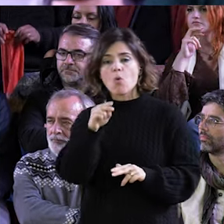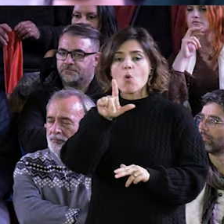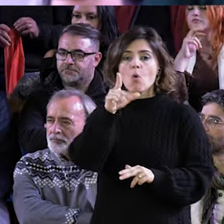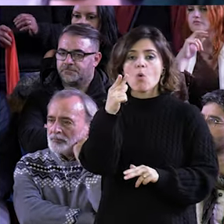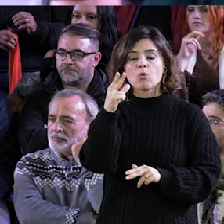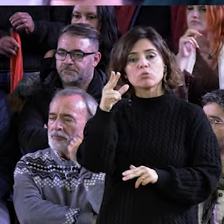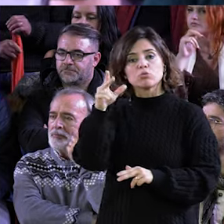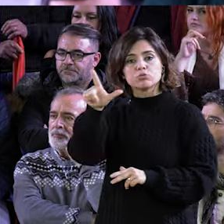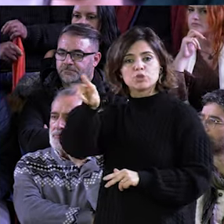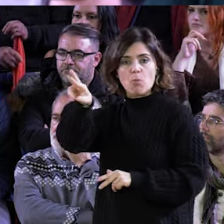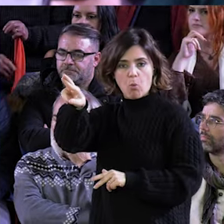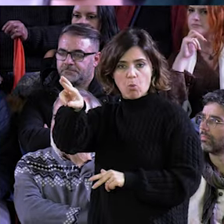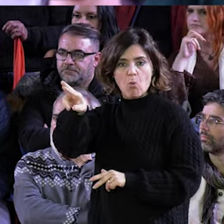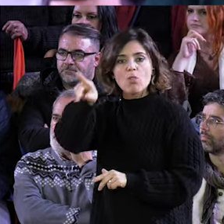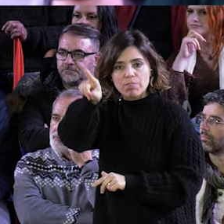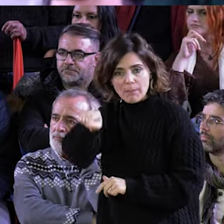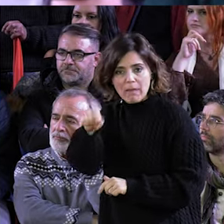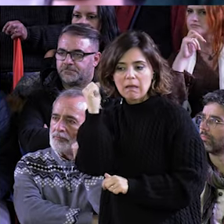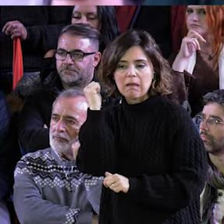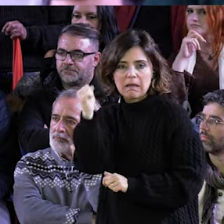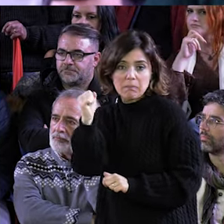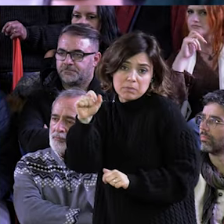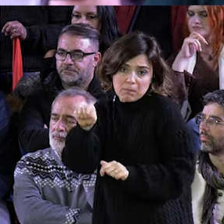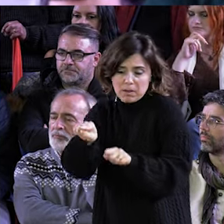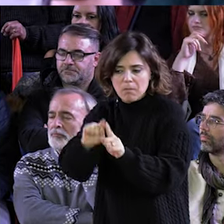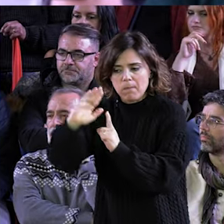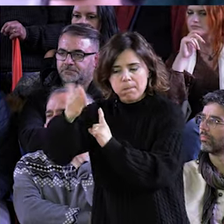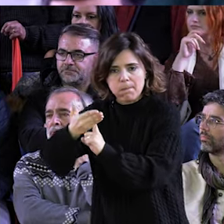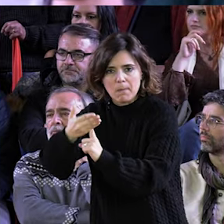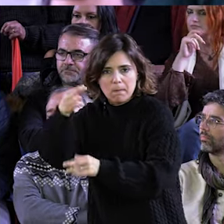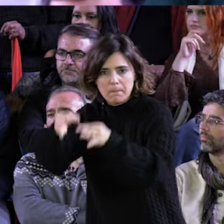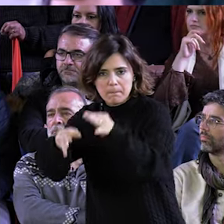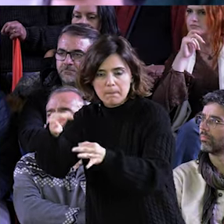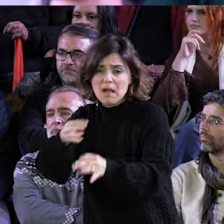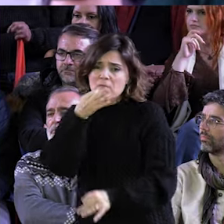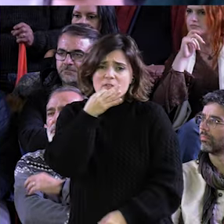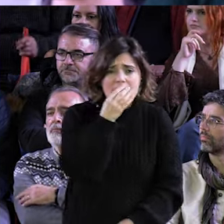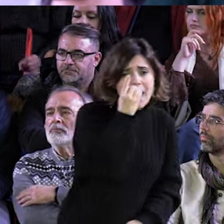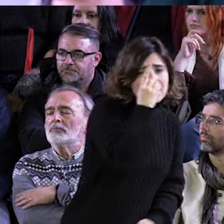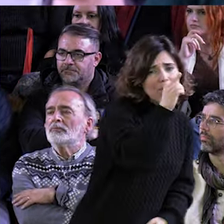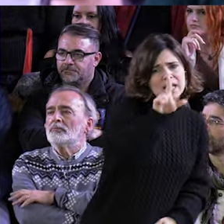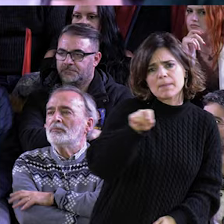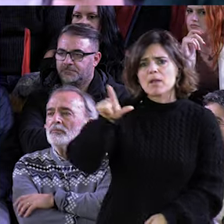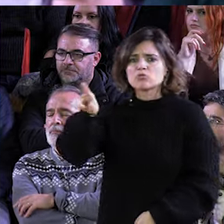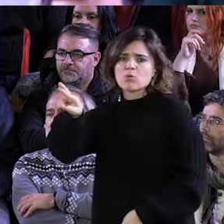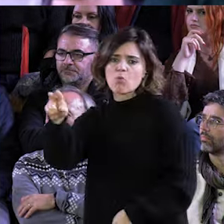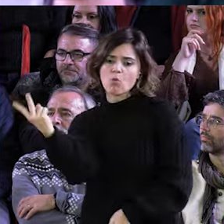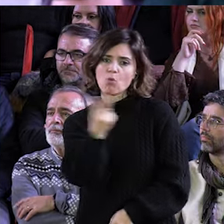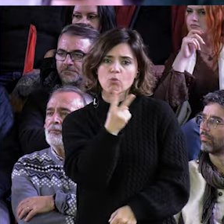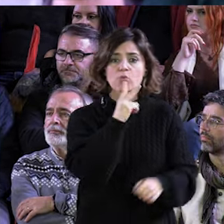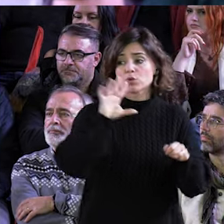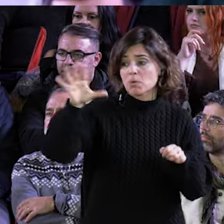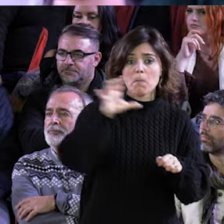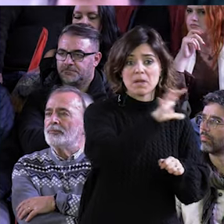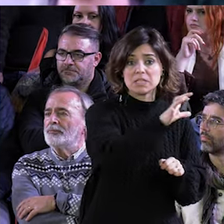crime. E estamos a falar dos países, Alemanha e Luxemburgo, dos países que têm os melhores salários e onde as pessoas podem pagar mais